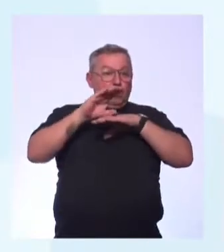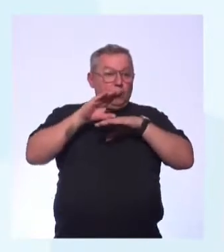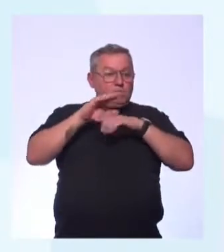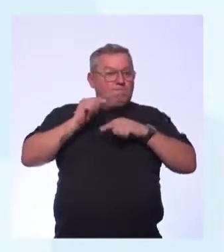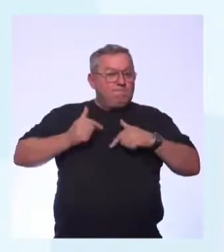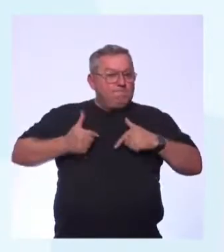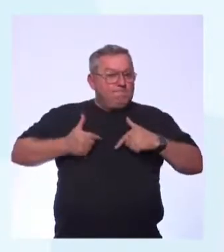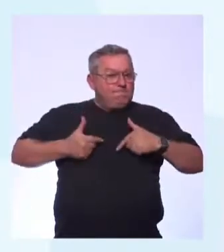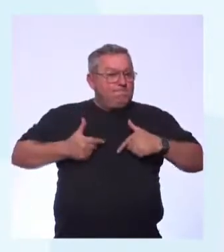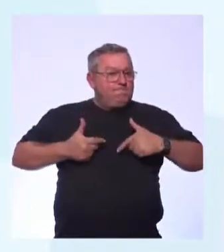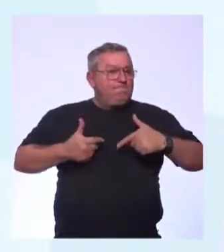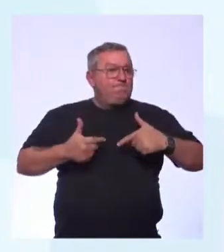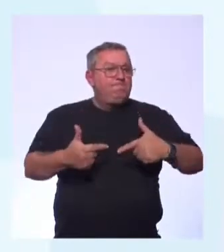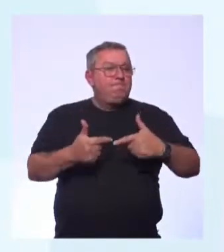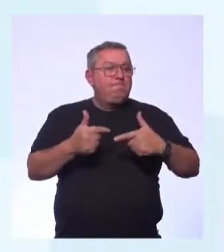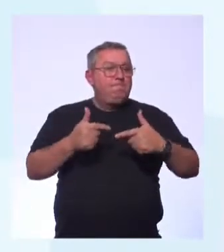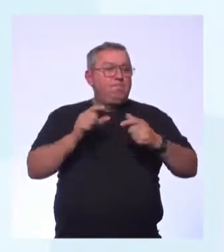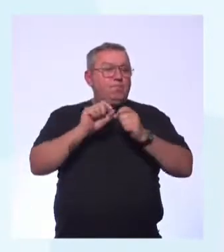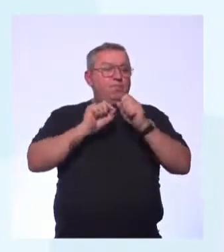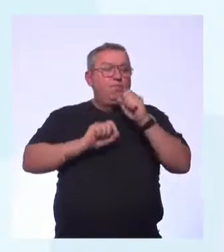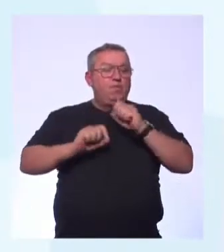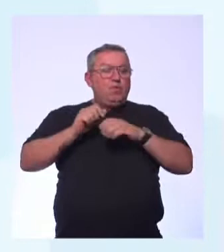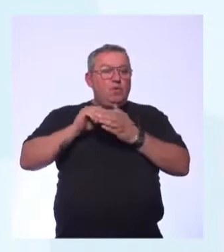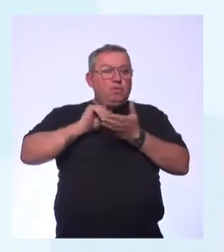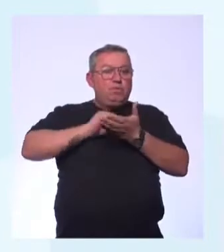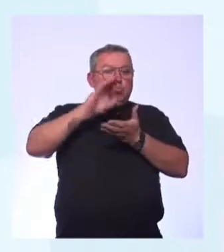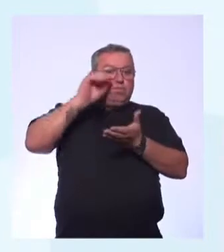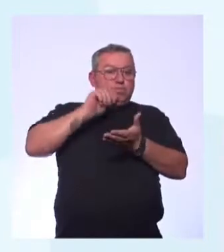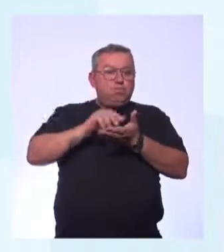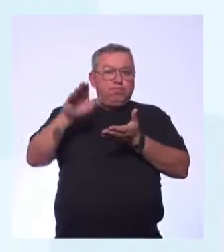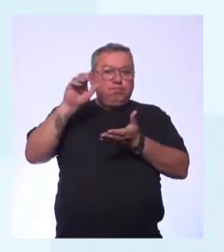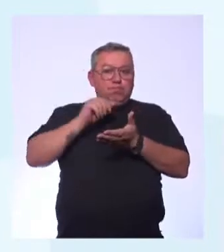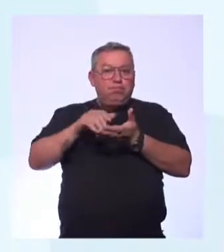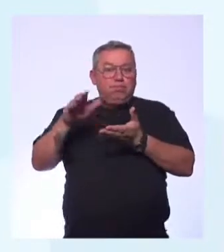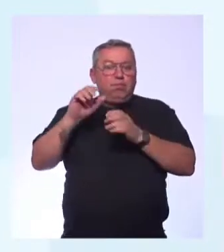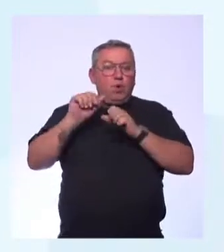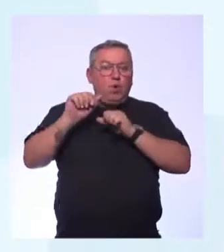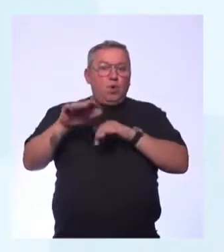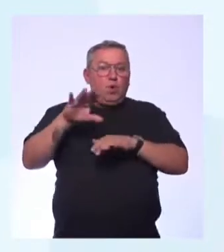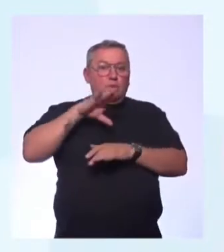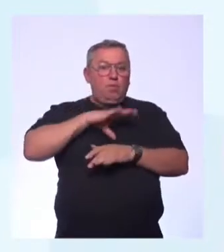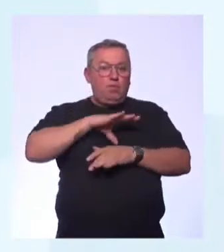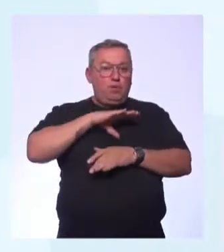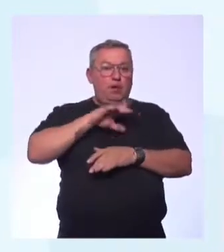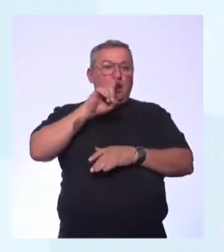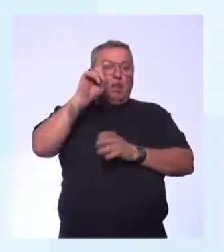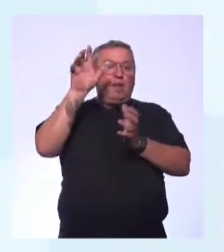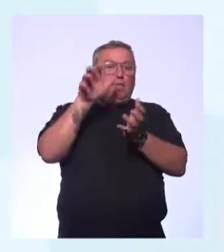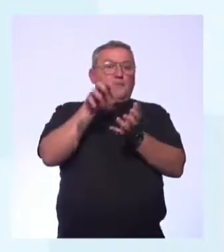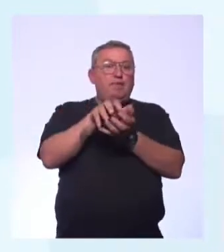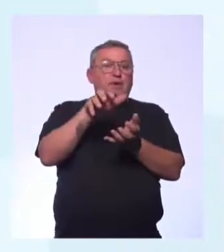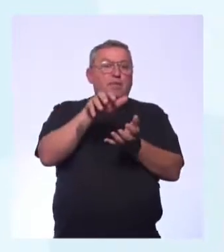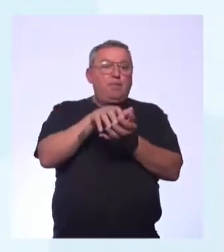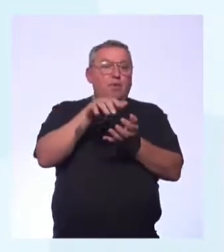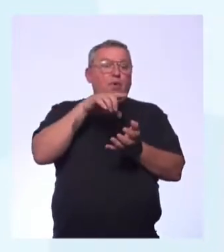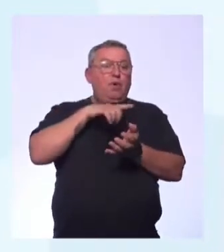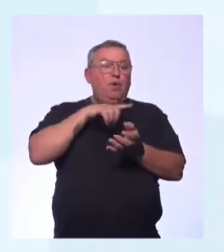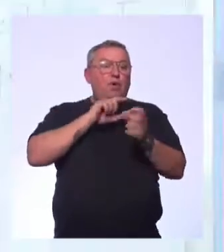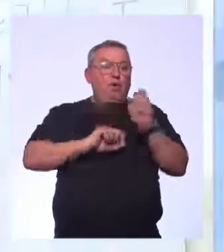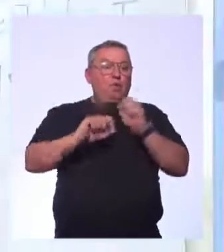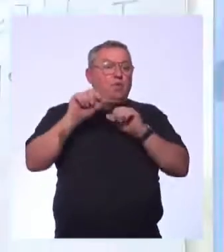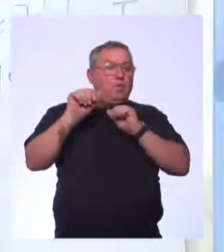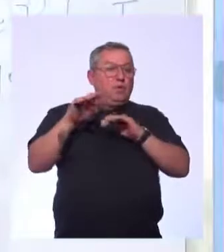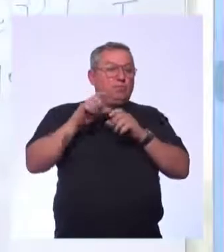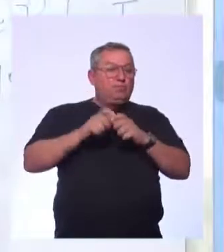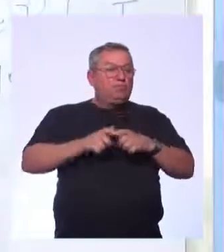armado que culminou com a expulsão do exército português de Pernambuco. Então, lá em Pernambuco tinha um exército português